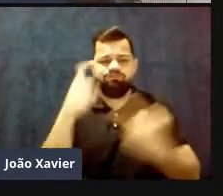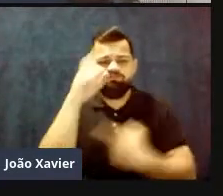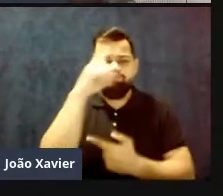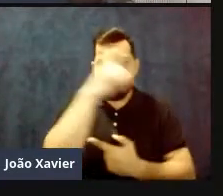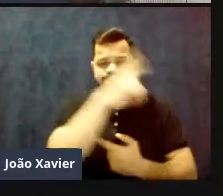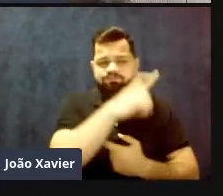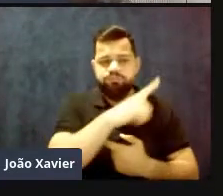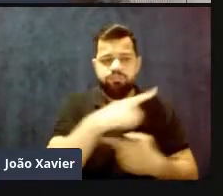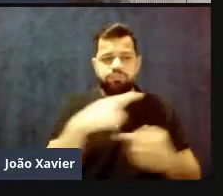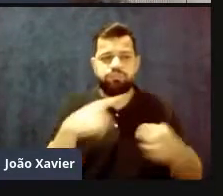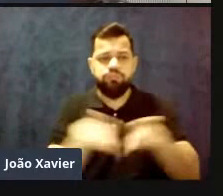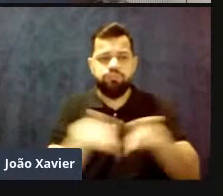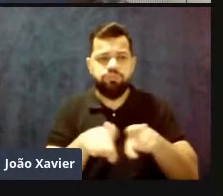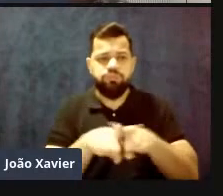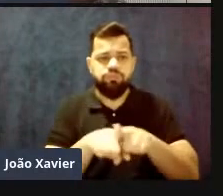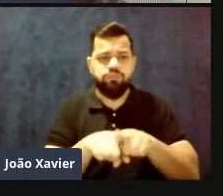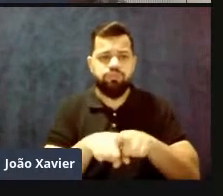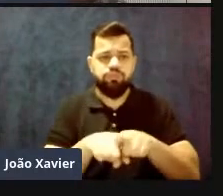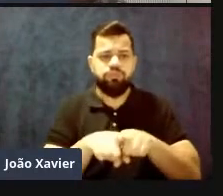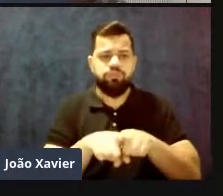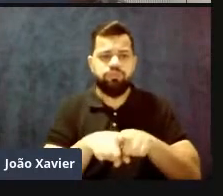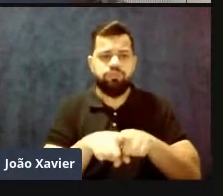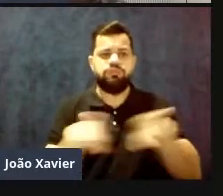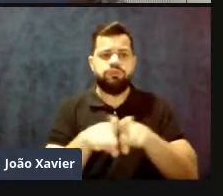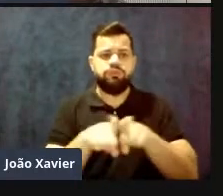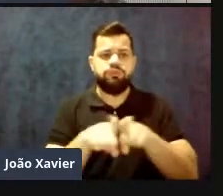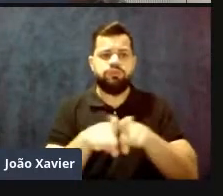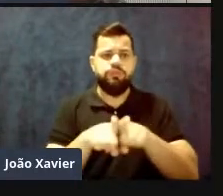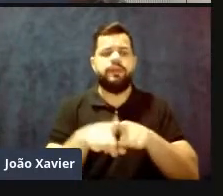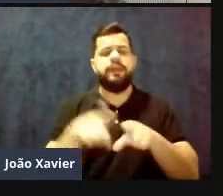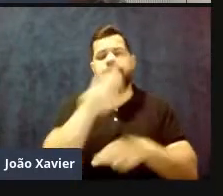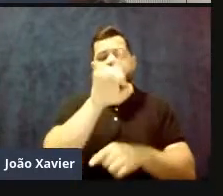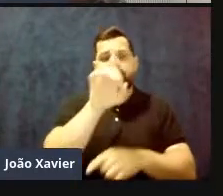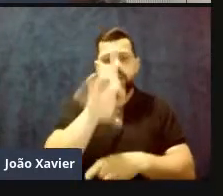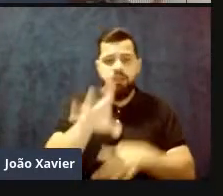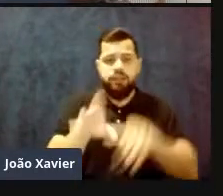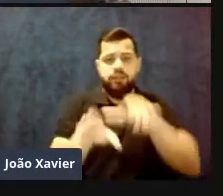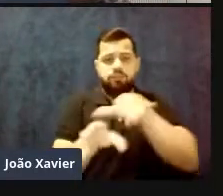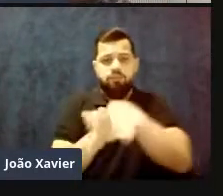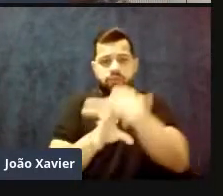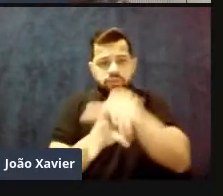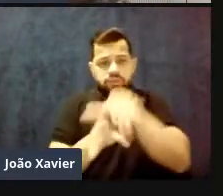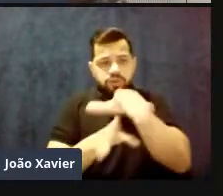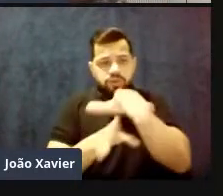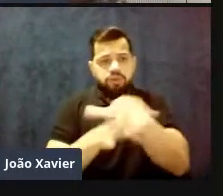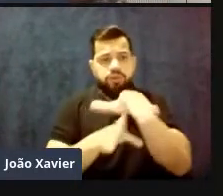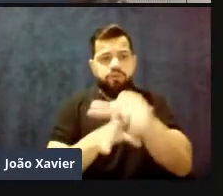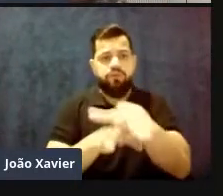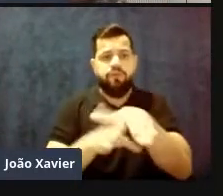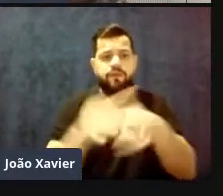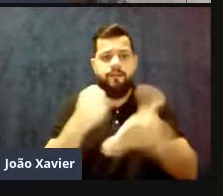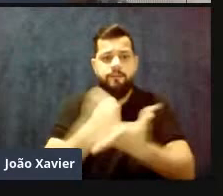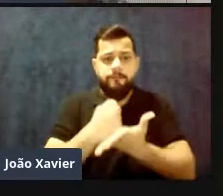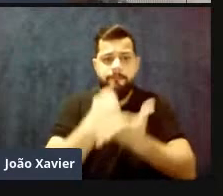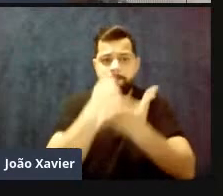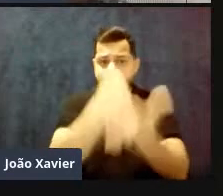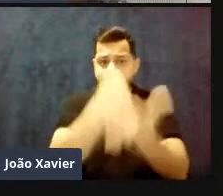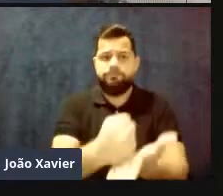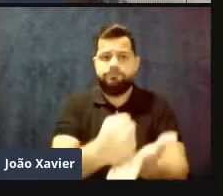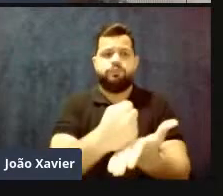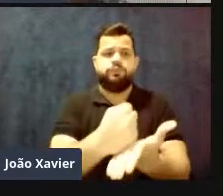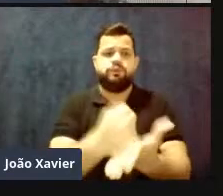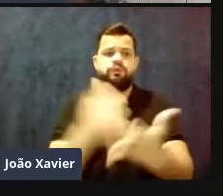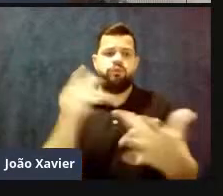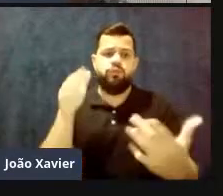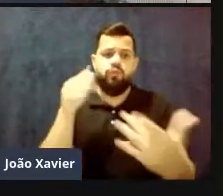logo se adiantou e ela também lançou a sua norma técnica, que, pasmem, também não nos apoiava com relação a esse contato direto. Então, como